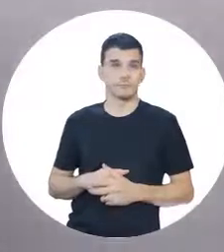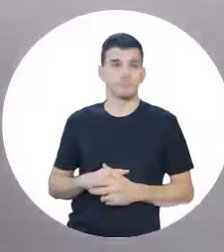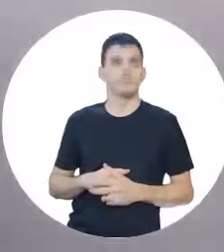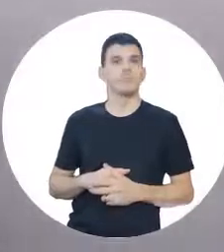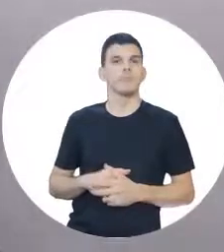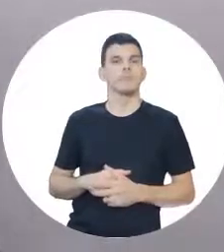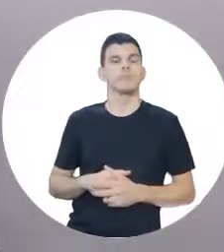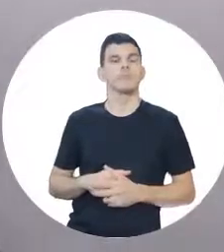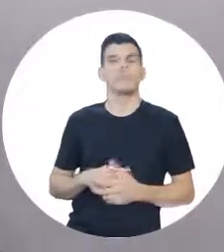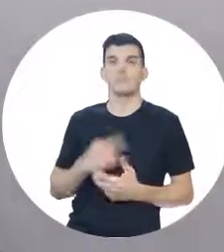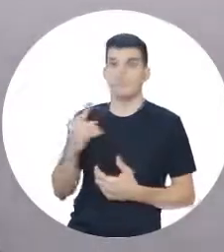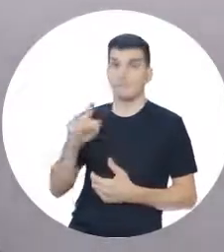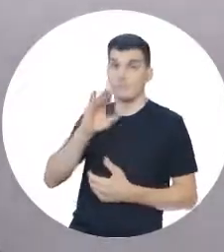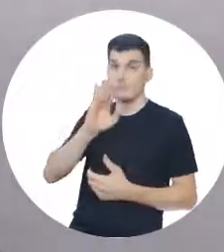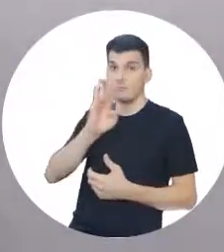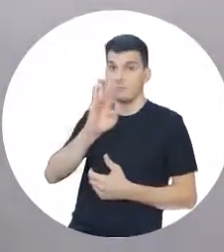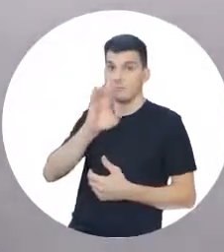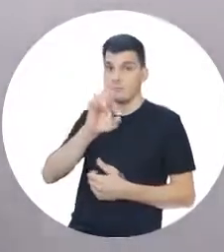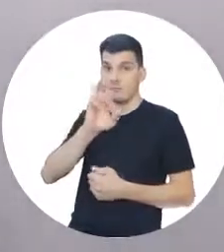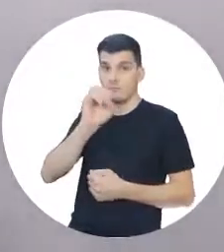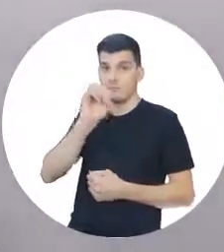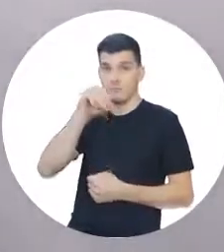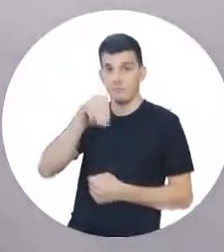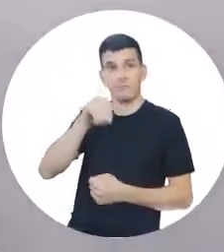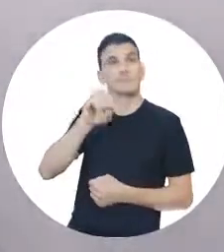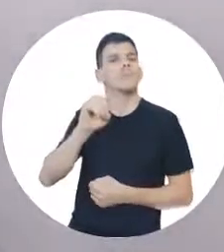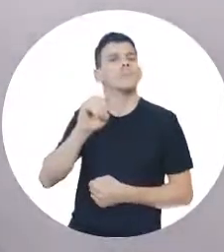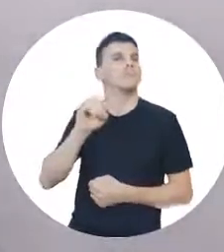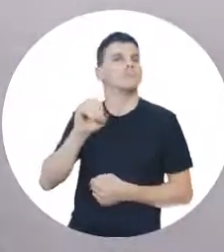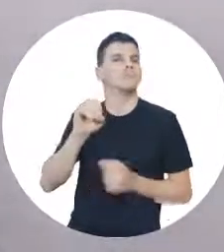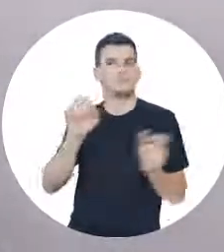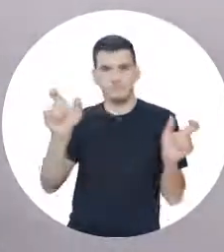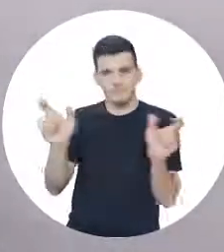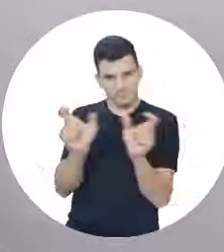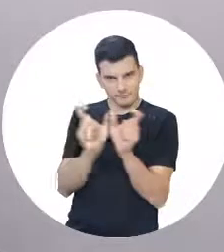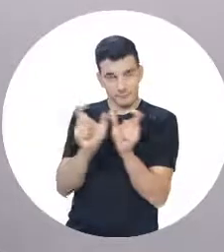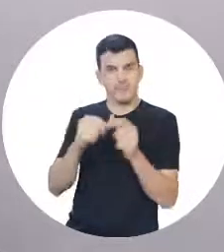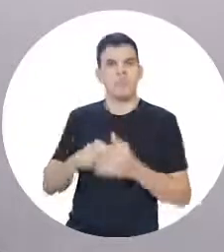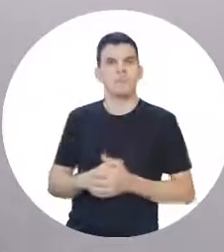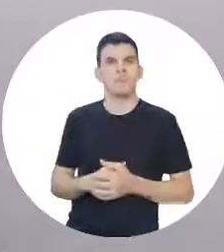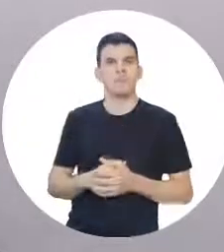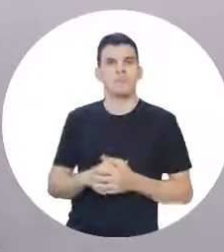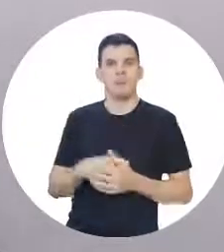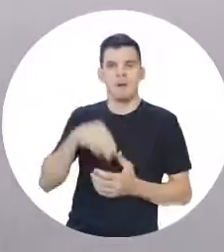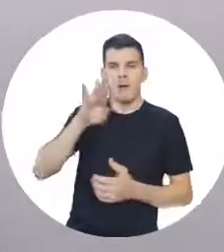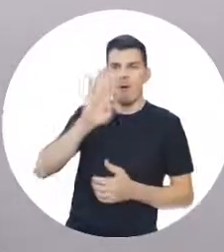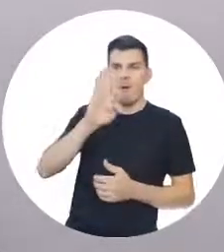Br, bromo. Bromo com terminação hídrico.